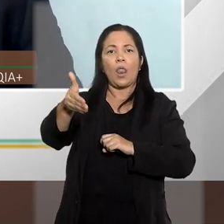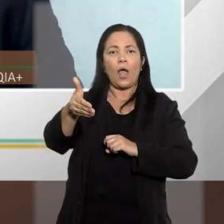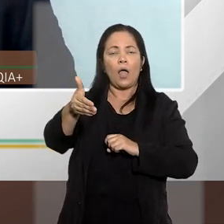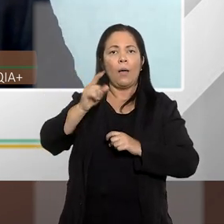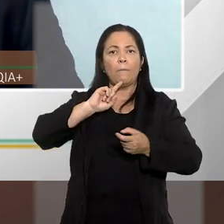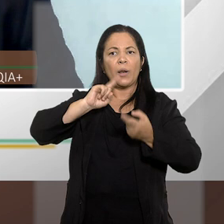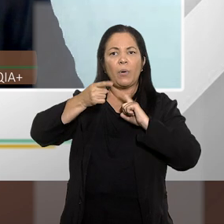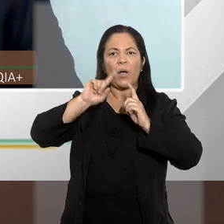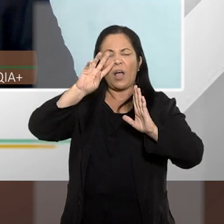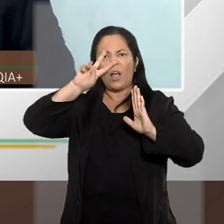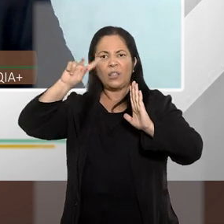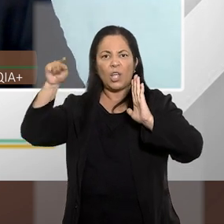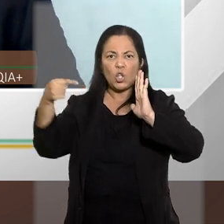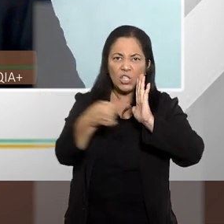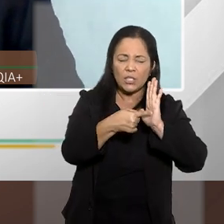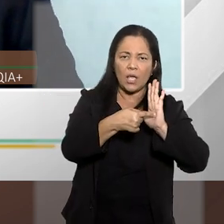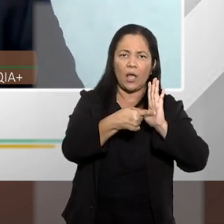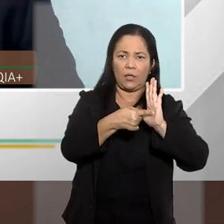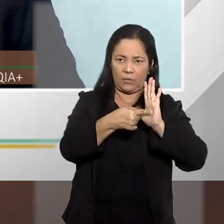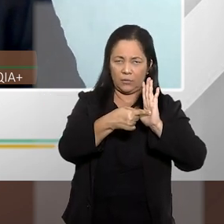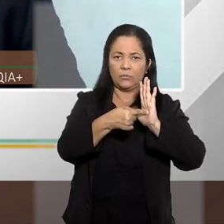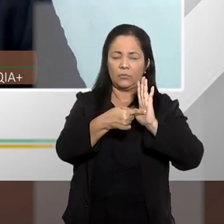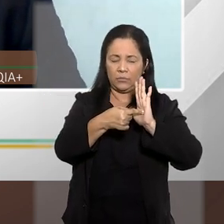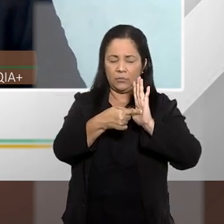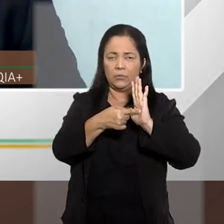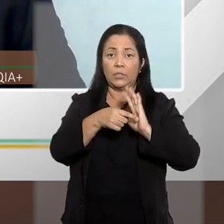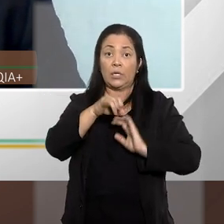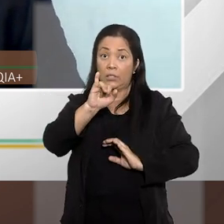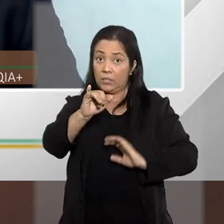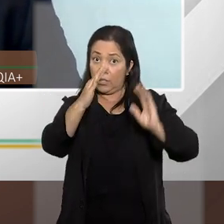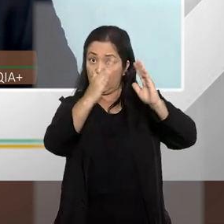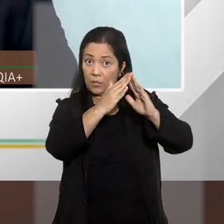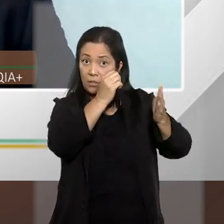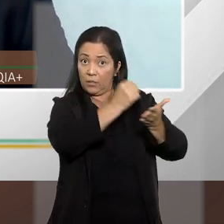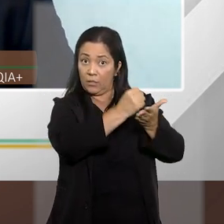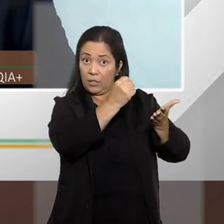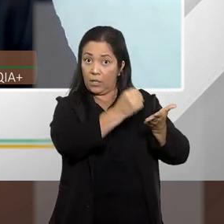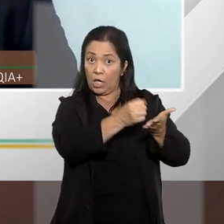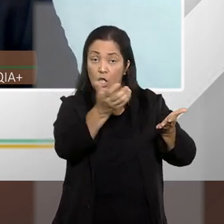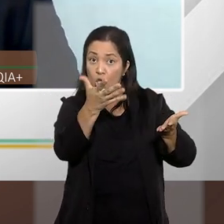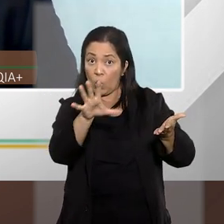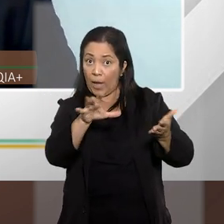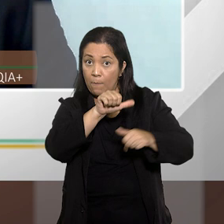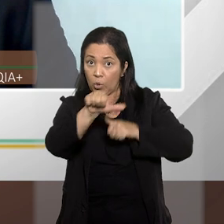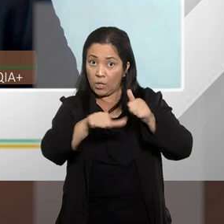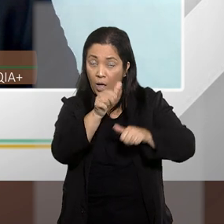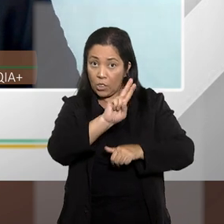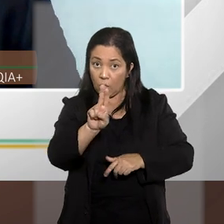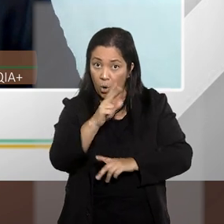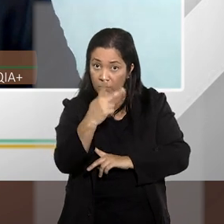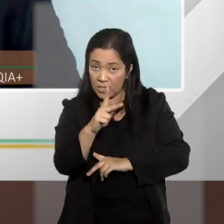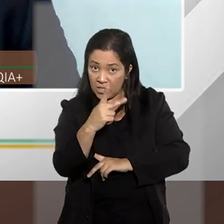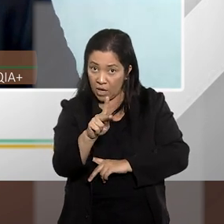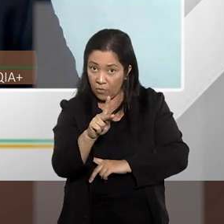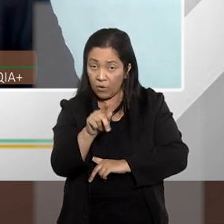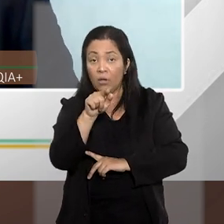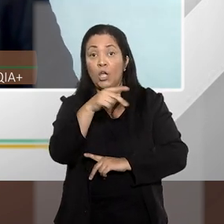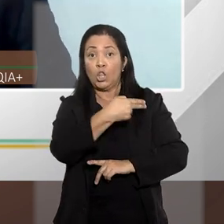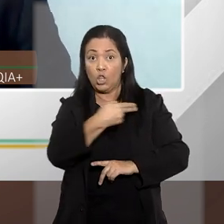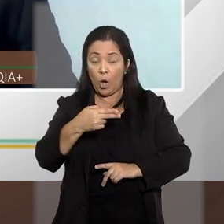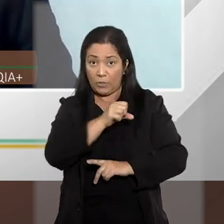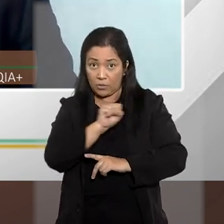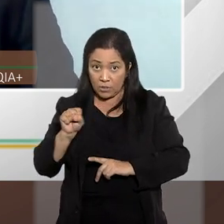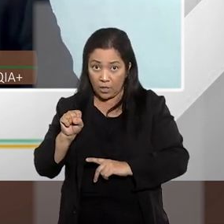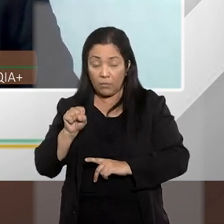humanos, inclusive a respeito da recusa na retificação de nome ou no acesso ao nome social.